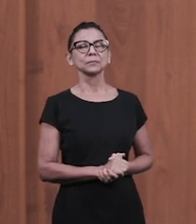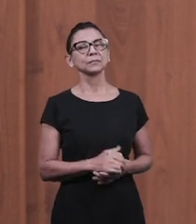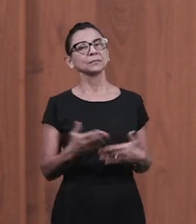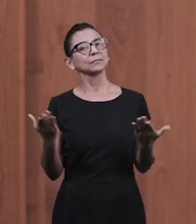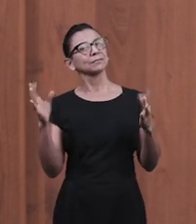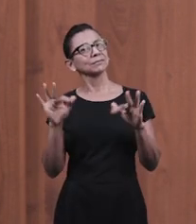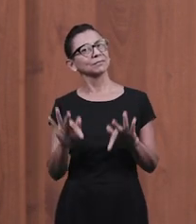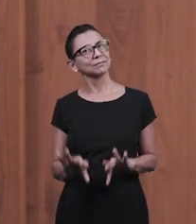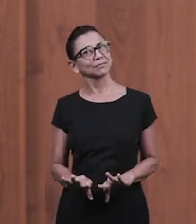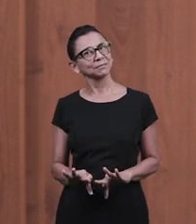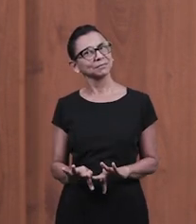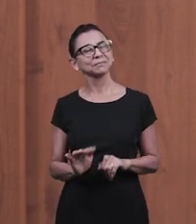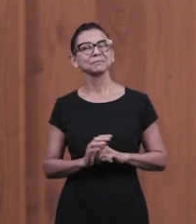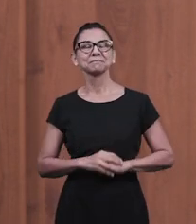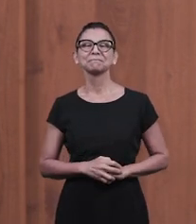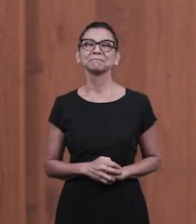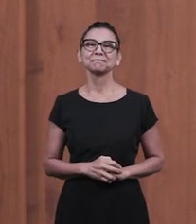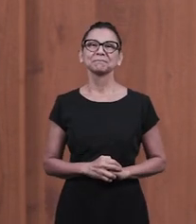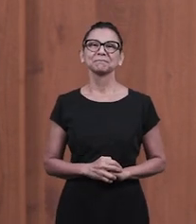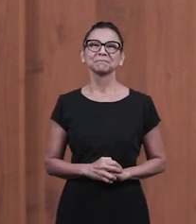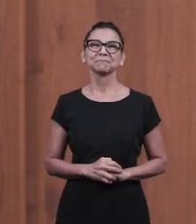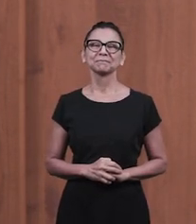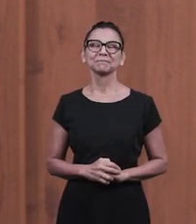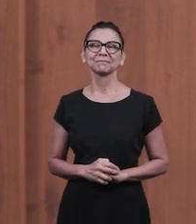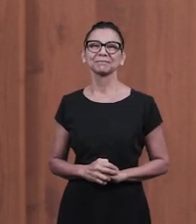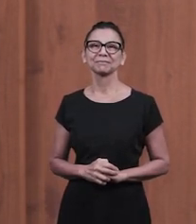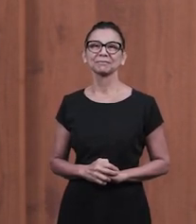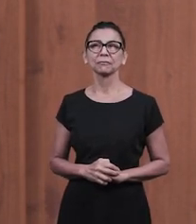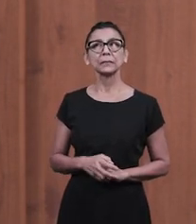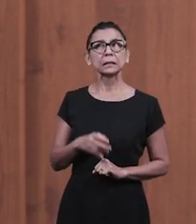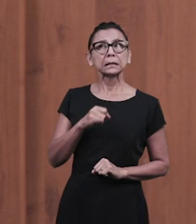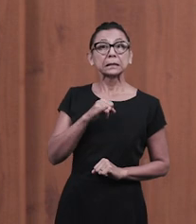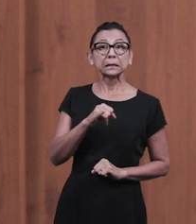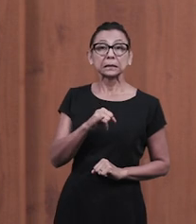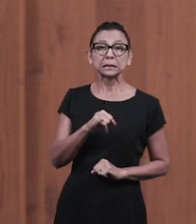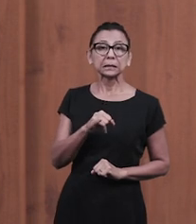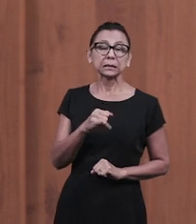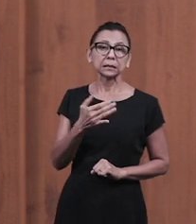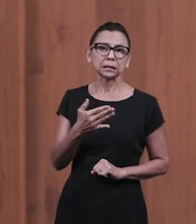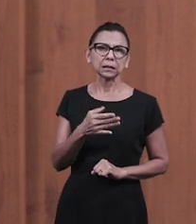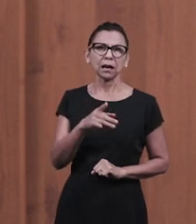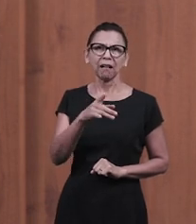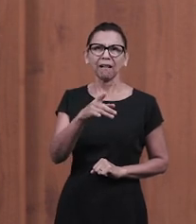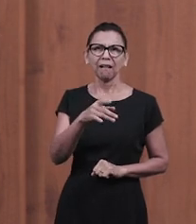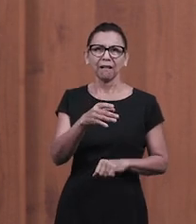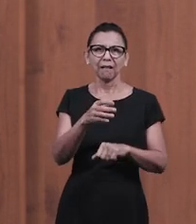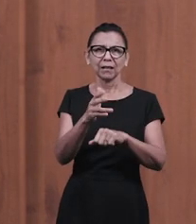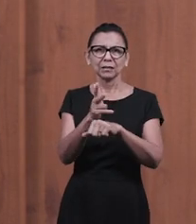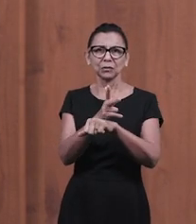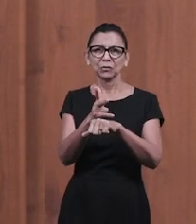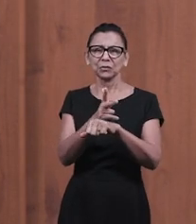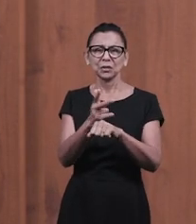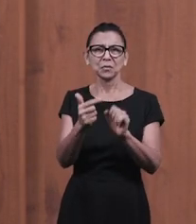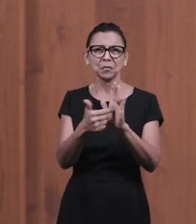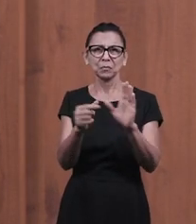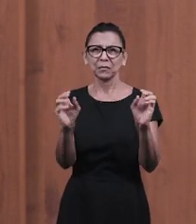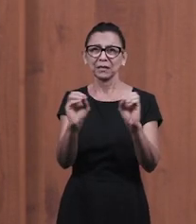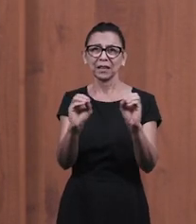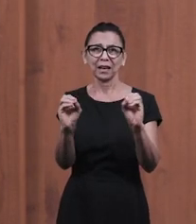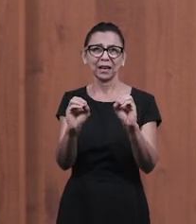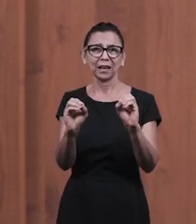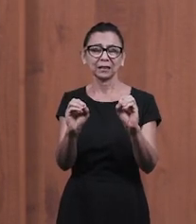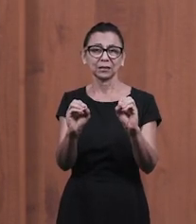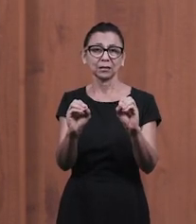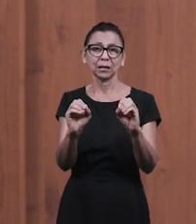Senhor. Assim nós encerramos aqui esta parte e queremos dizer o seguinte: se porventura o seu vídeo não foi apresentado na